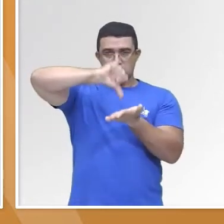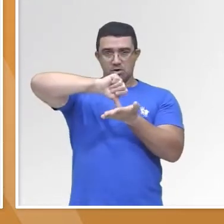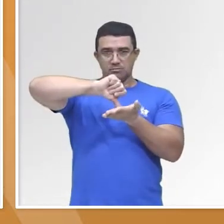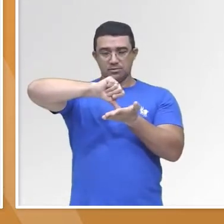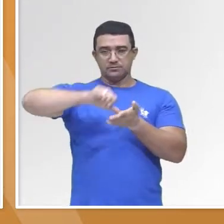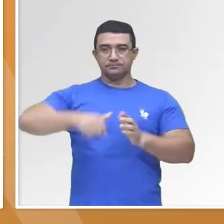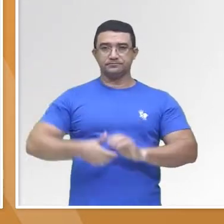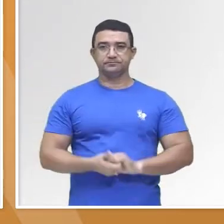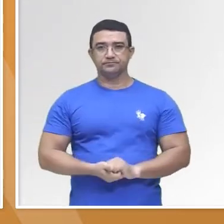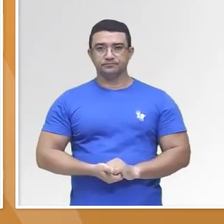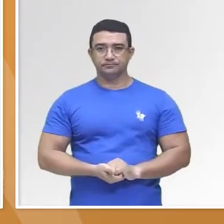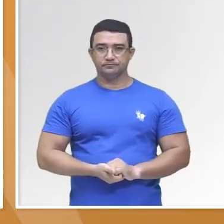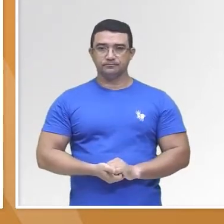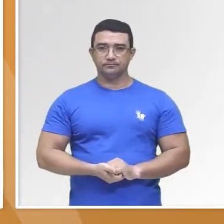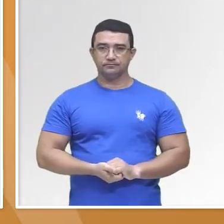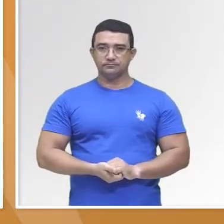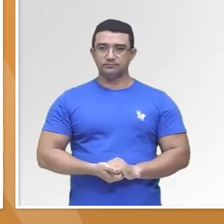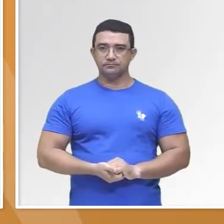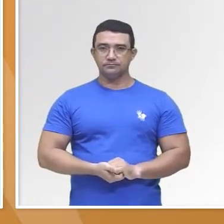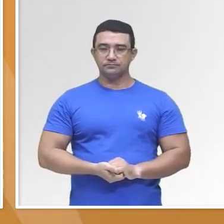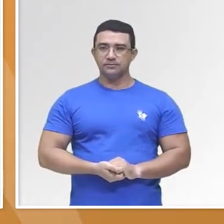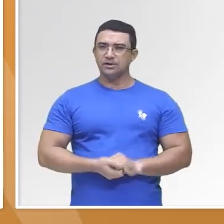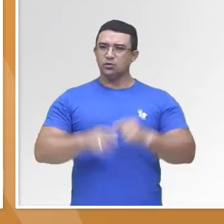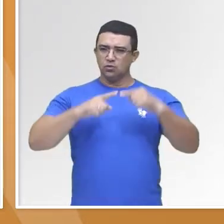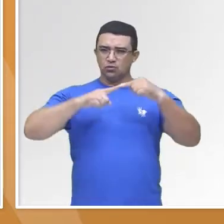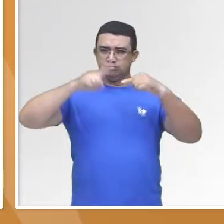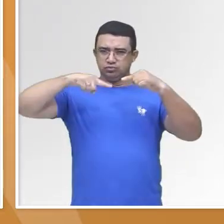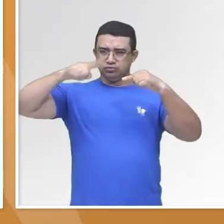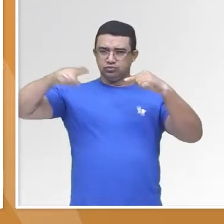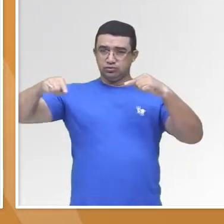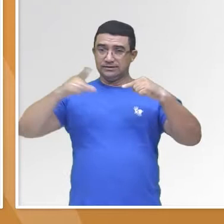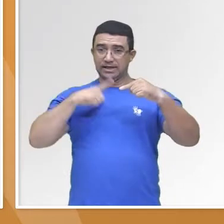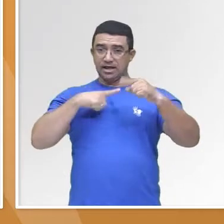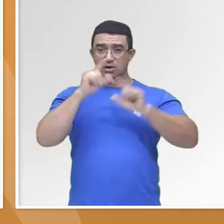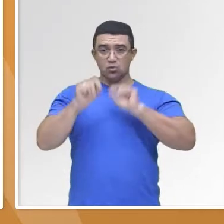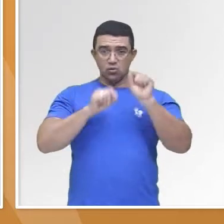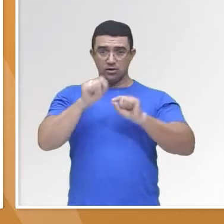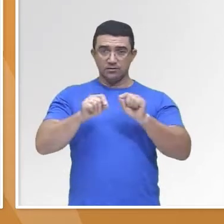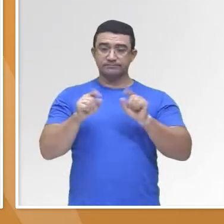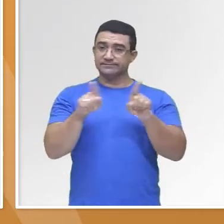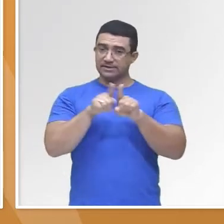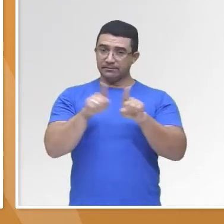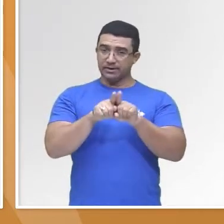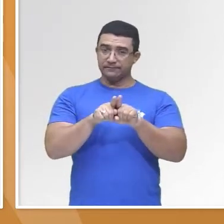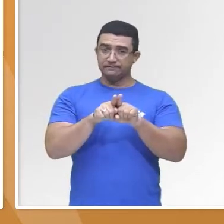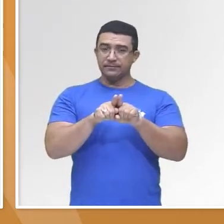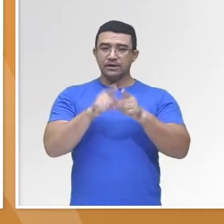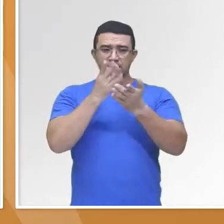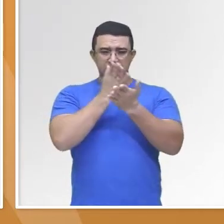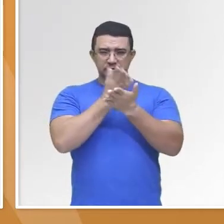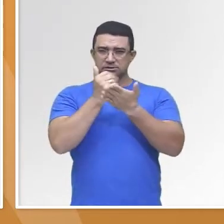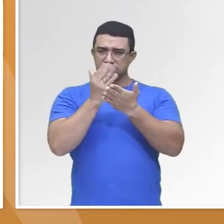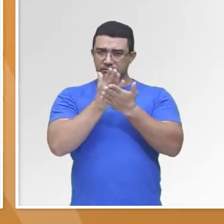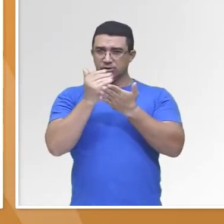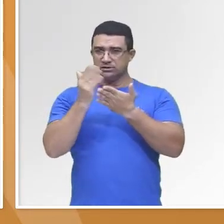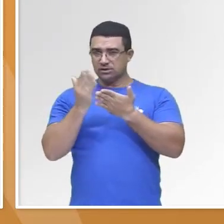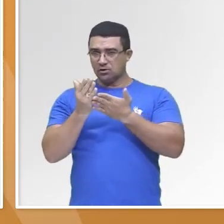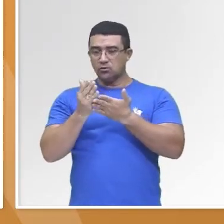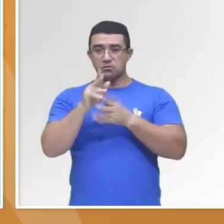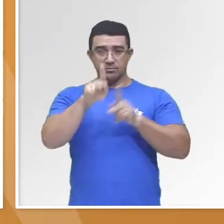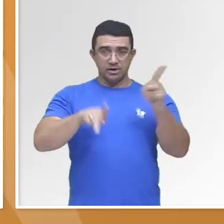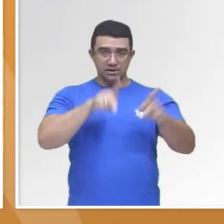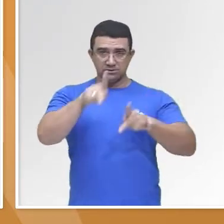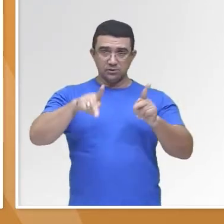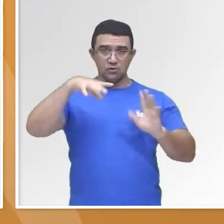agora há pouco, tá? Nesse gráfico, nós vamos ter também a distribuição da população